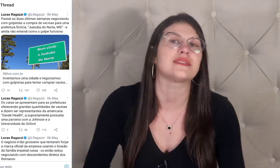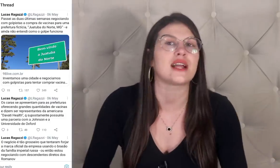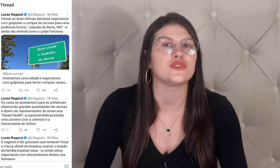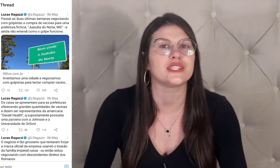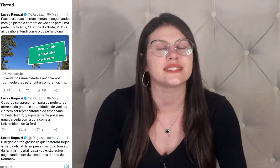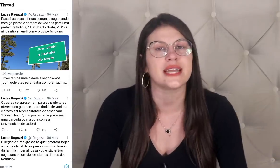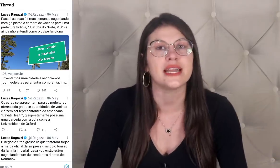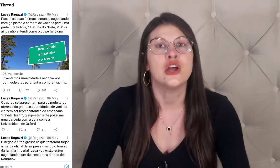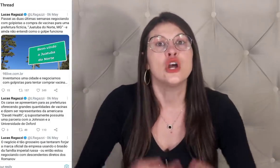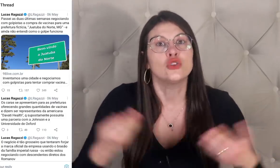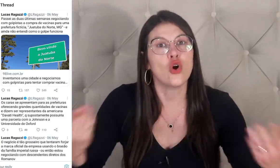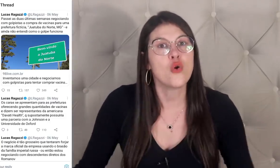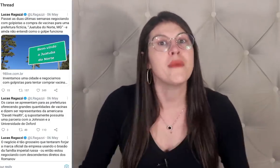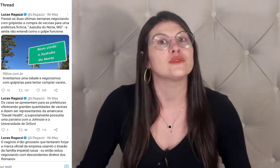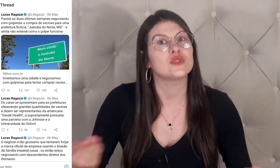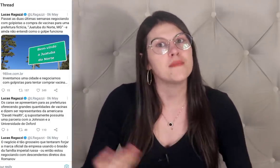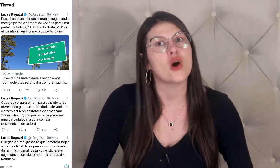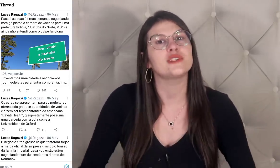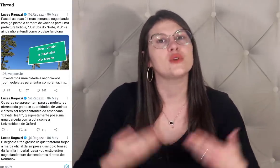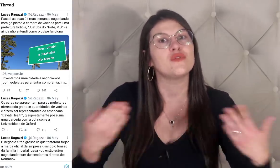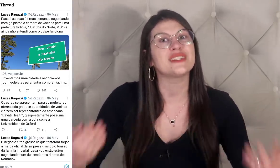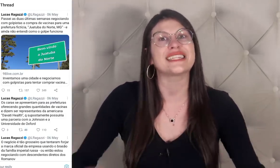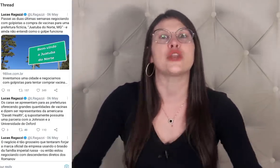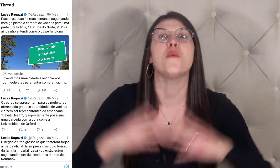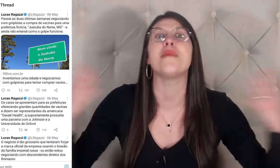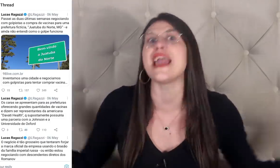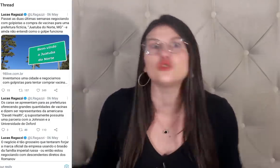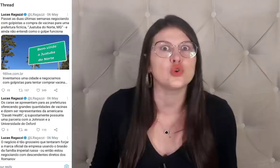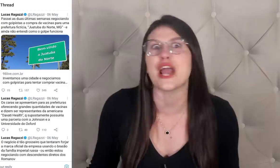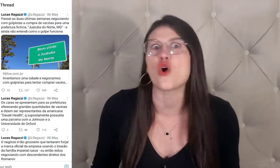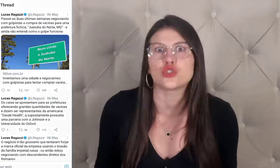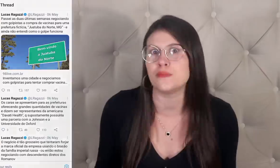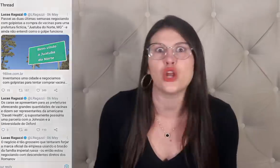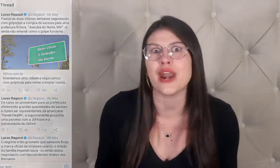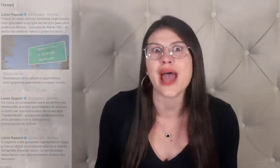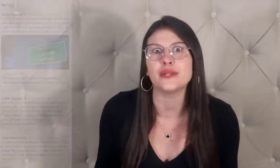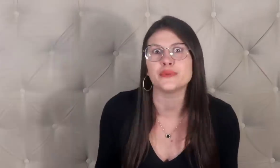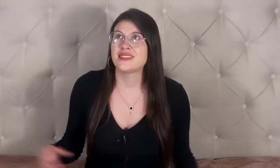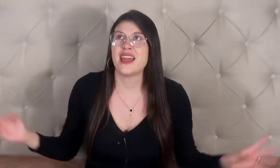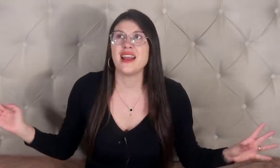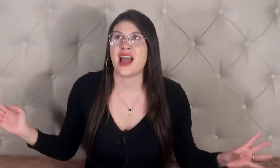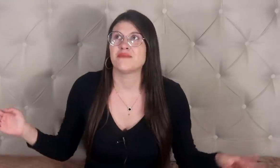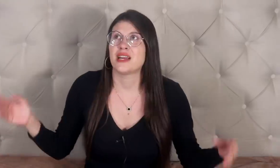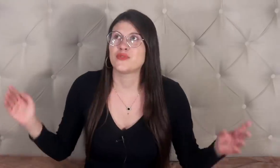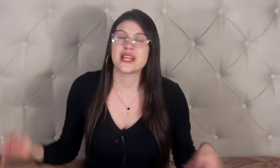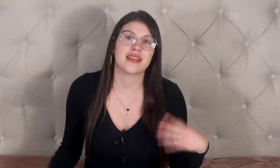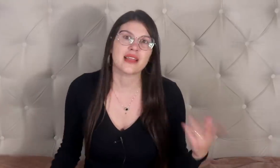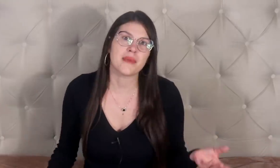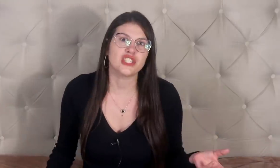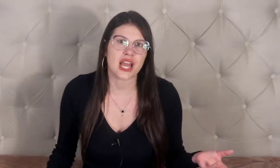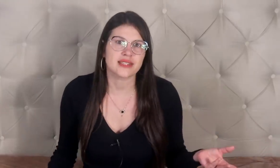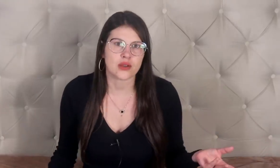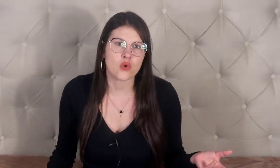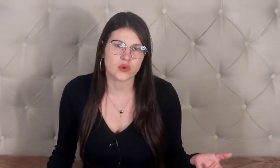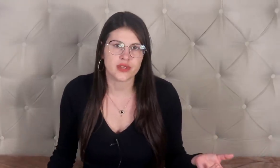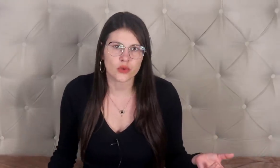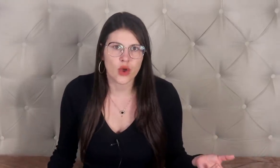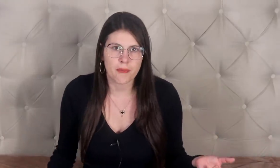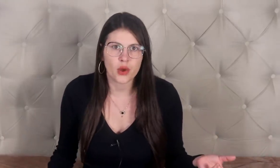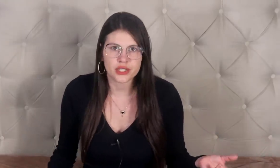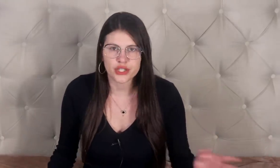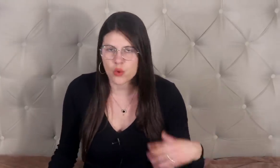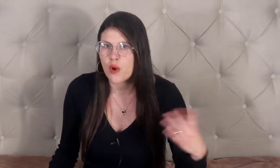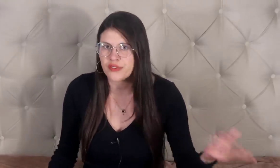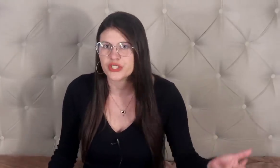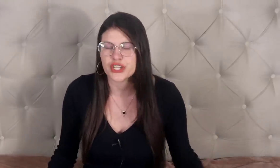sua capacidade financeira, documentos que mostram que você está no meio de um negócio milionário. Sei lá, mas foi exatamente essa a conclusão